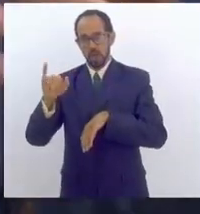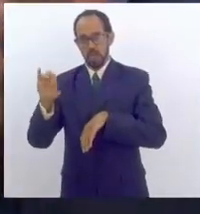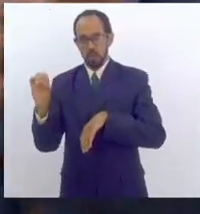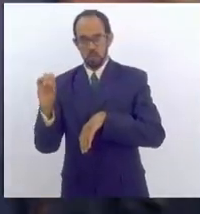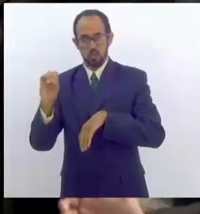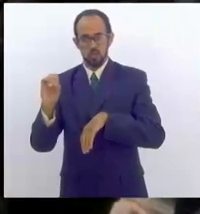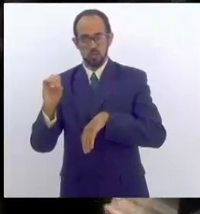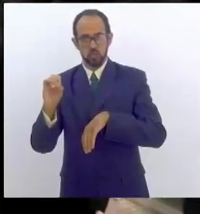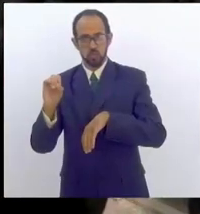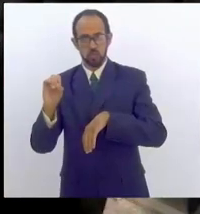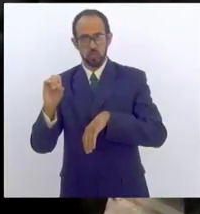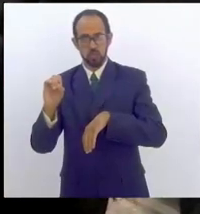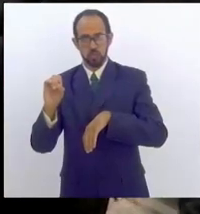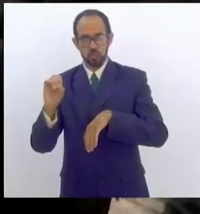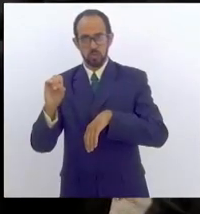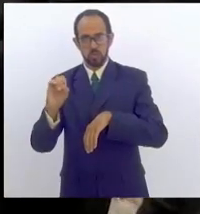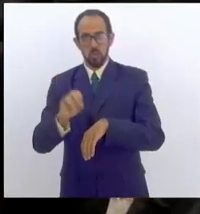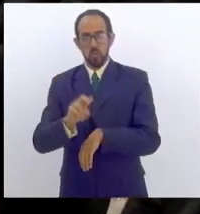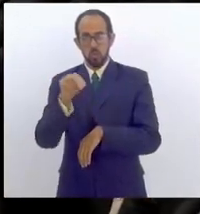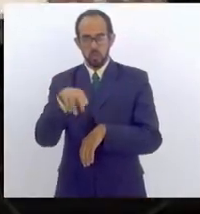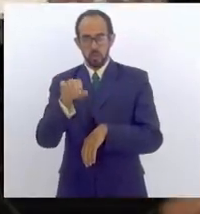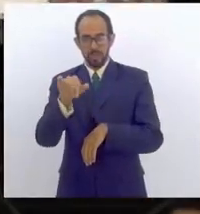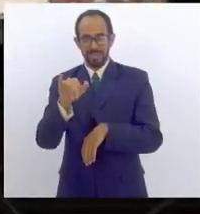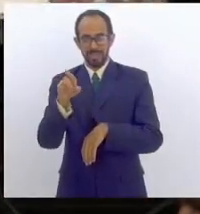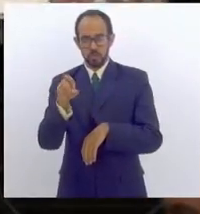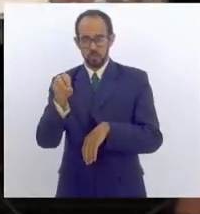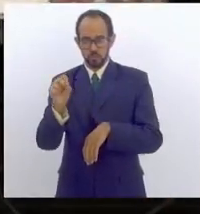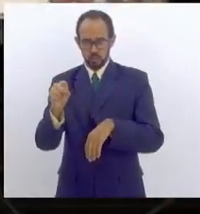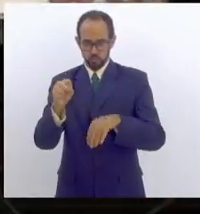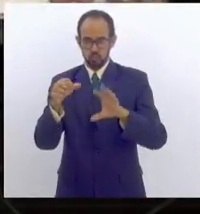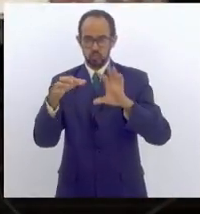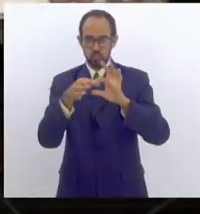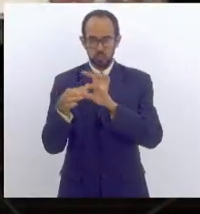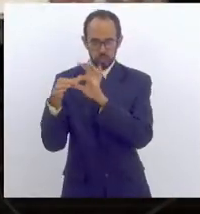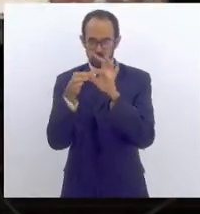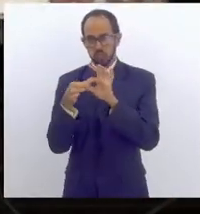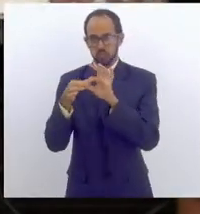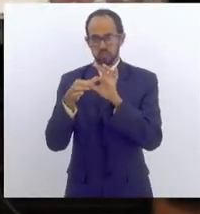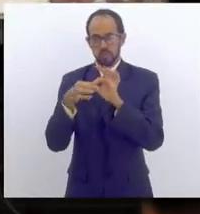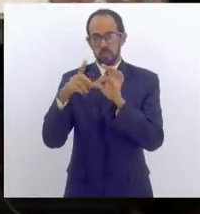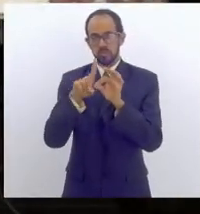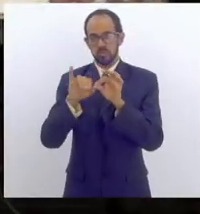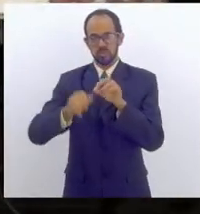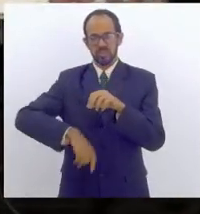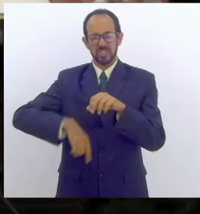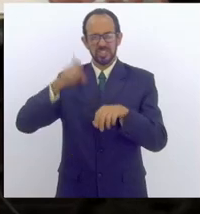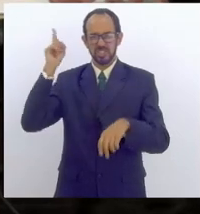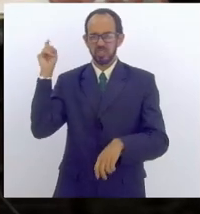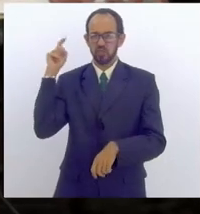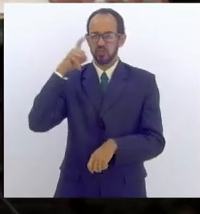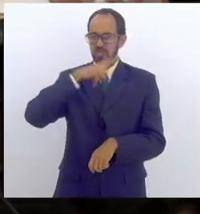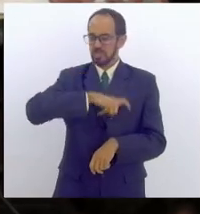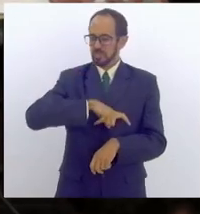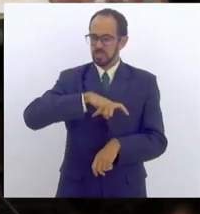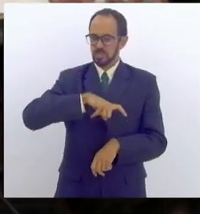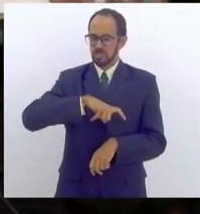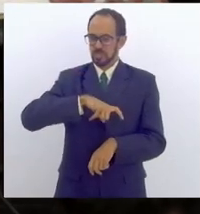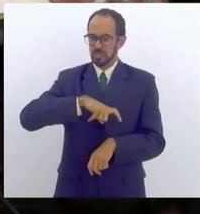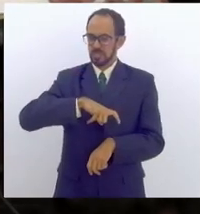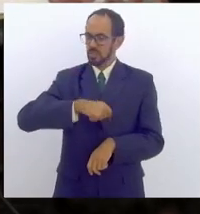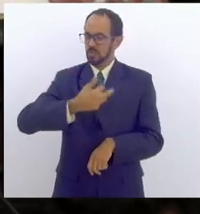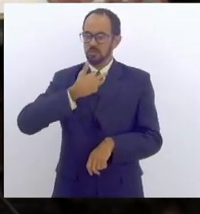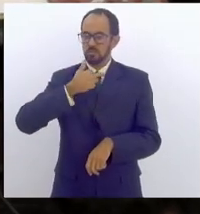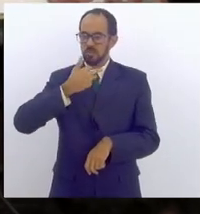E unidos mesmo, de verdade. Foram dias duros, difíceis, não vou aqui citar todos